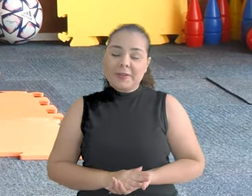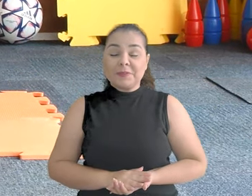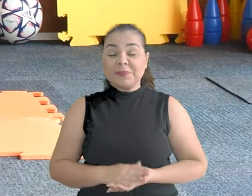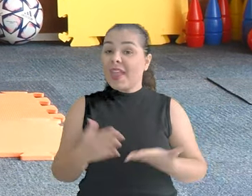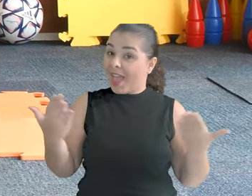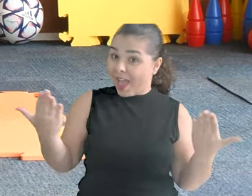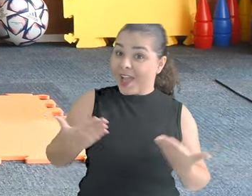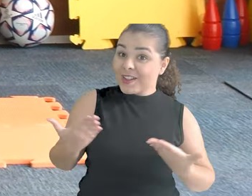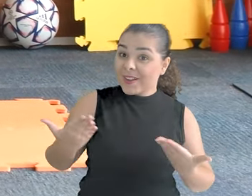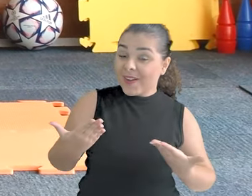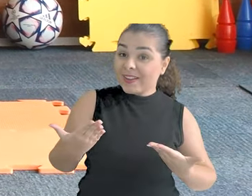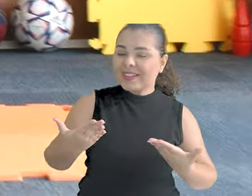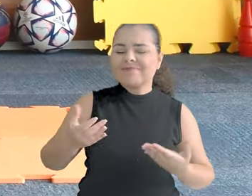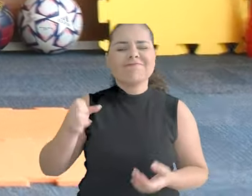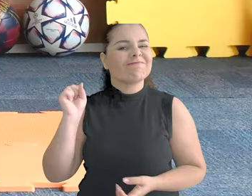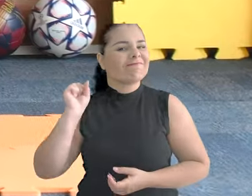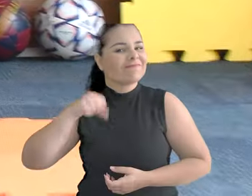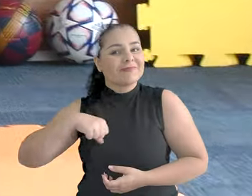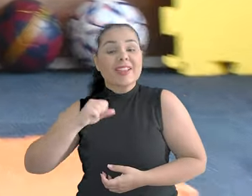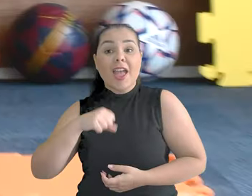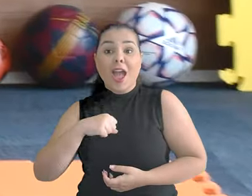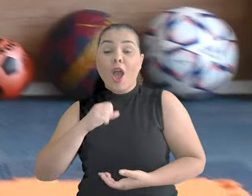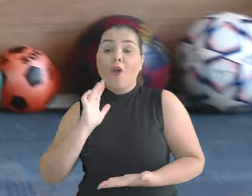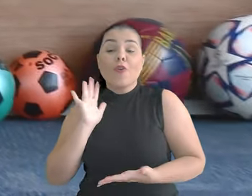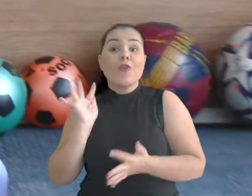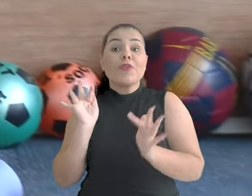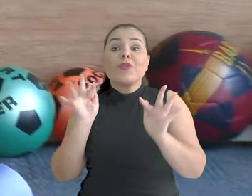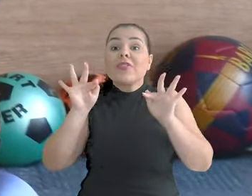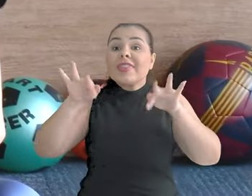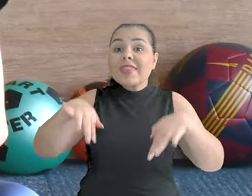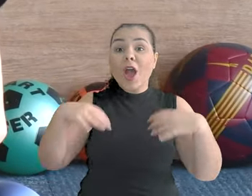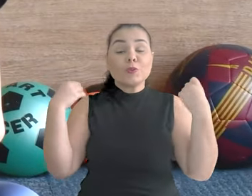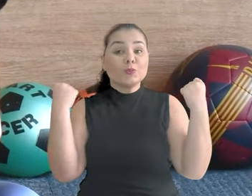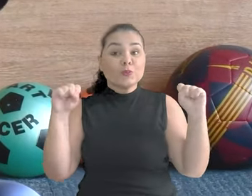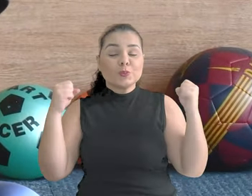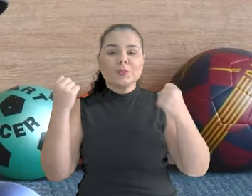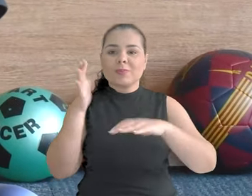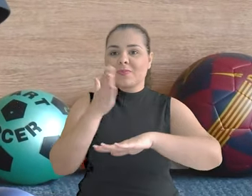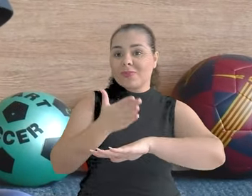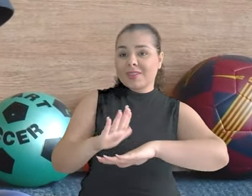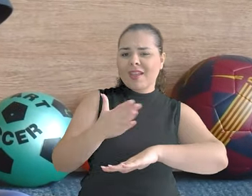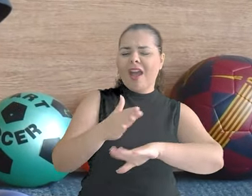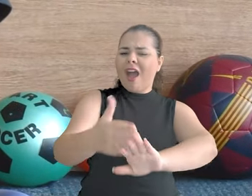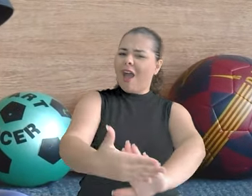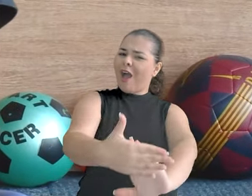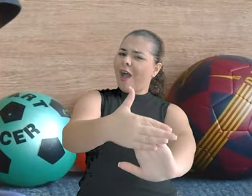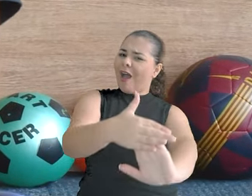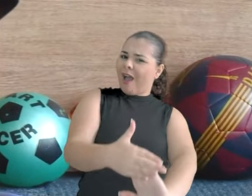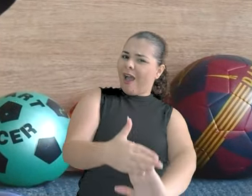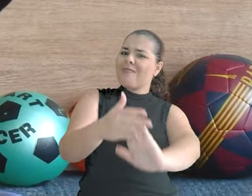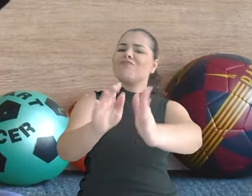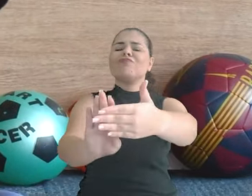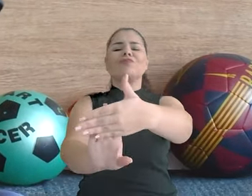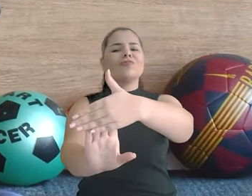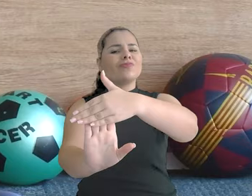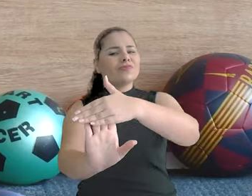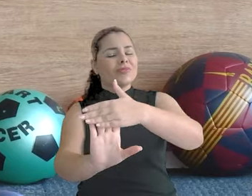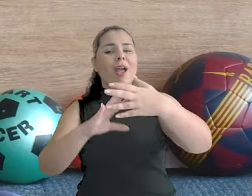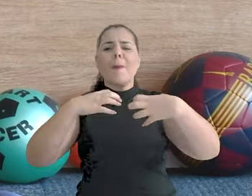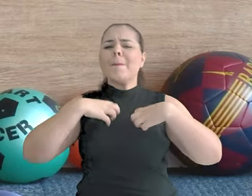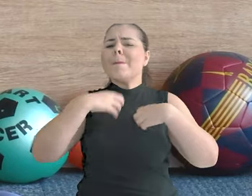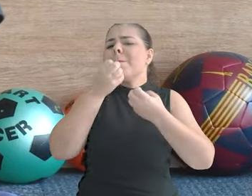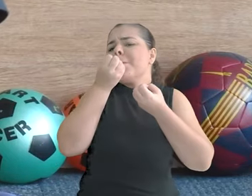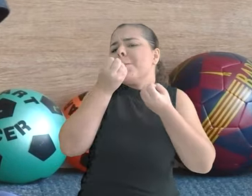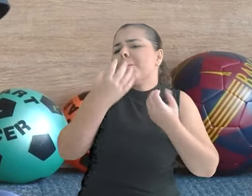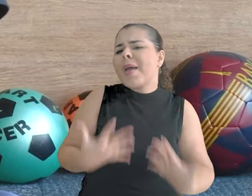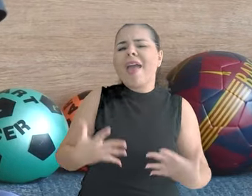E agora sim, chegamos ao final do treino, alongados, de bem com a